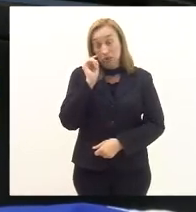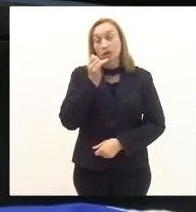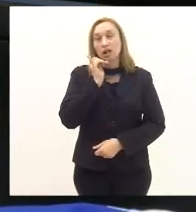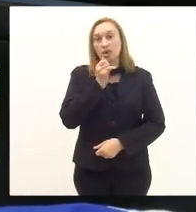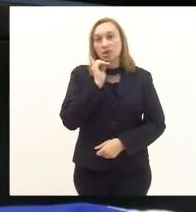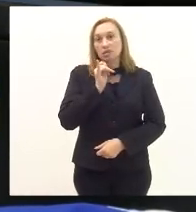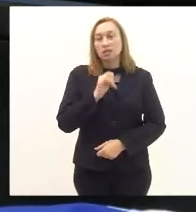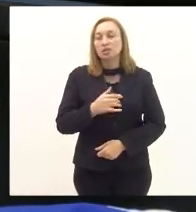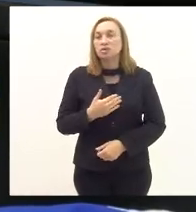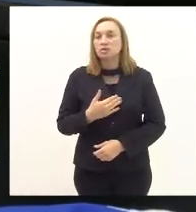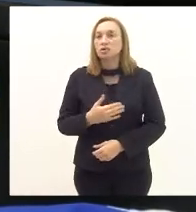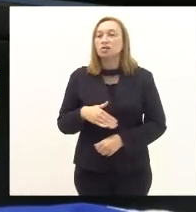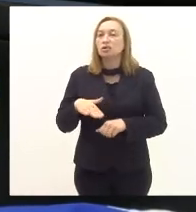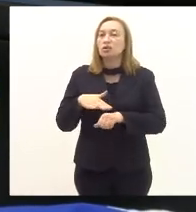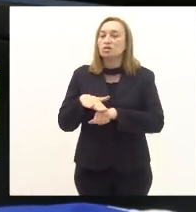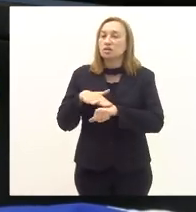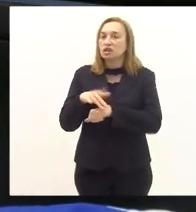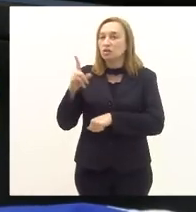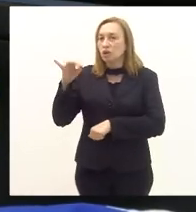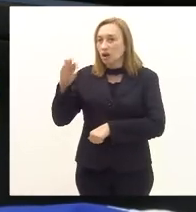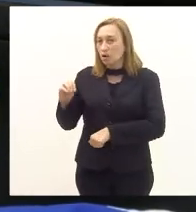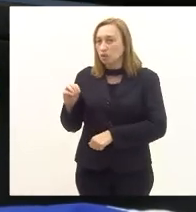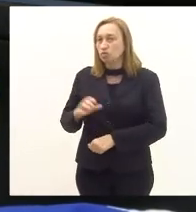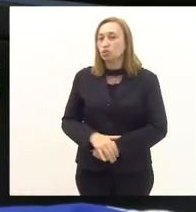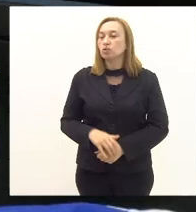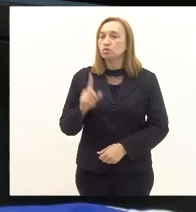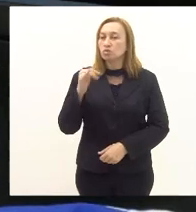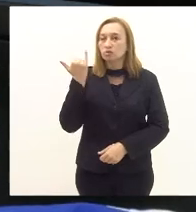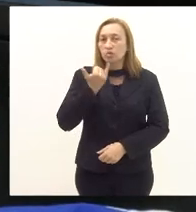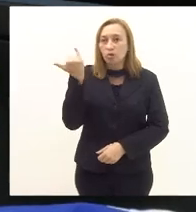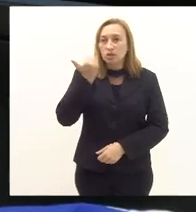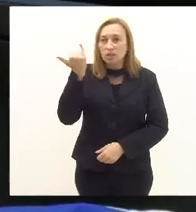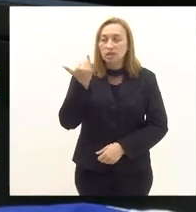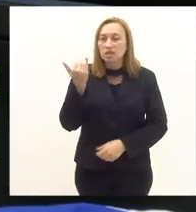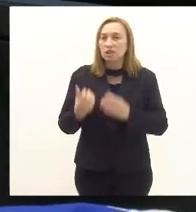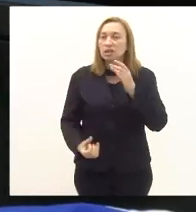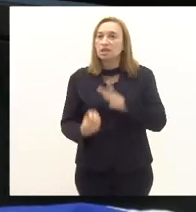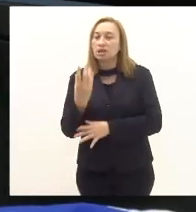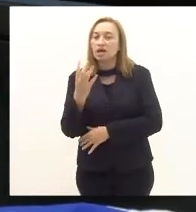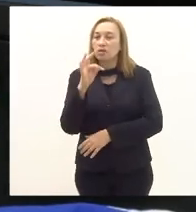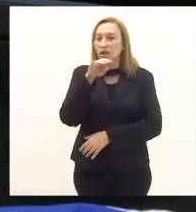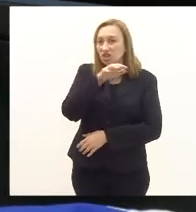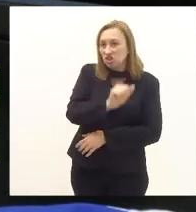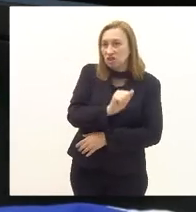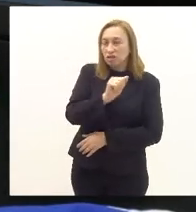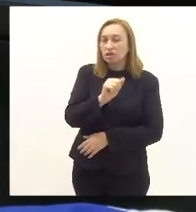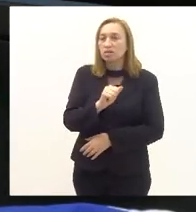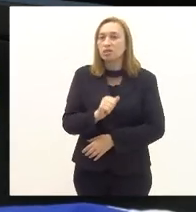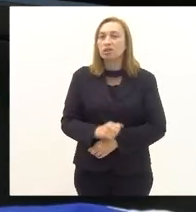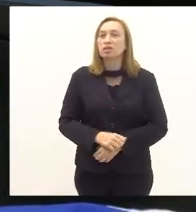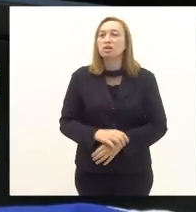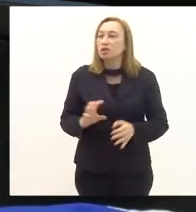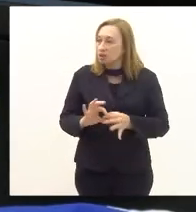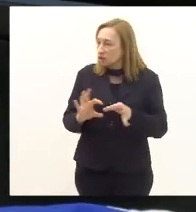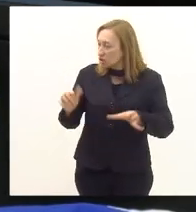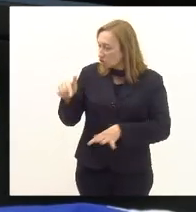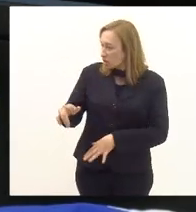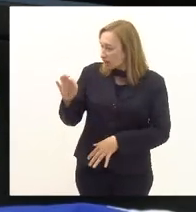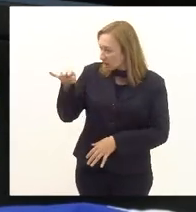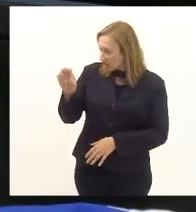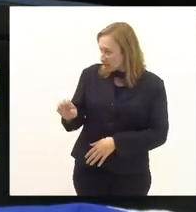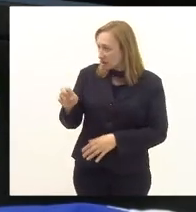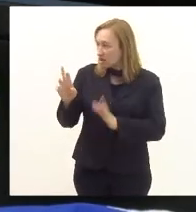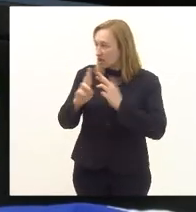relatar que, eu conversando com o Cláudio, eu acho importante a gente criar uma agenda. Aí eu deixo aqui, Alessandra, na